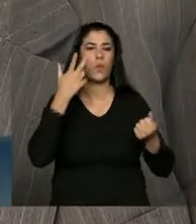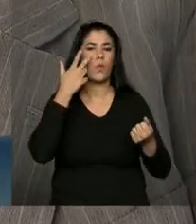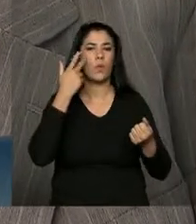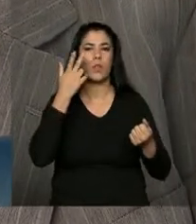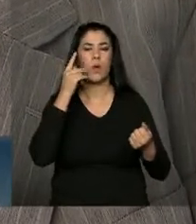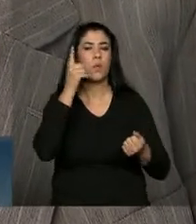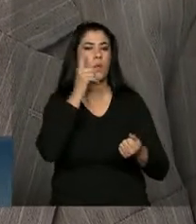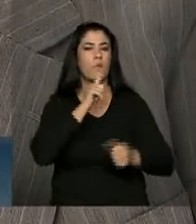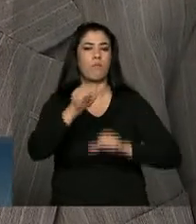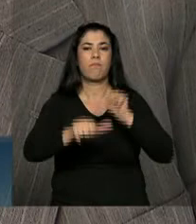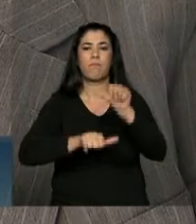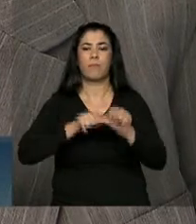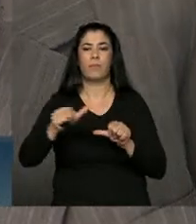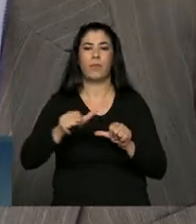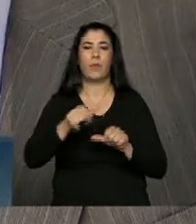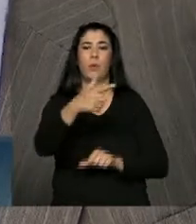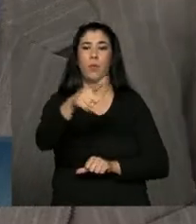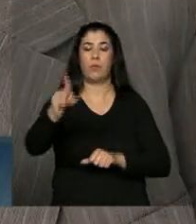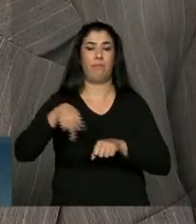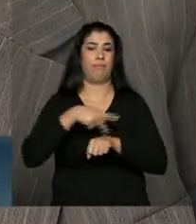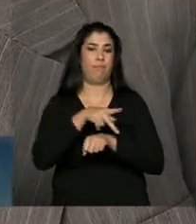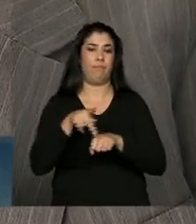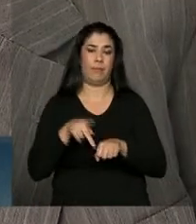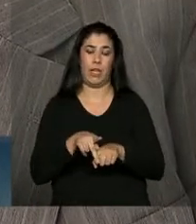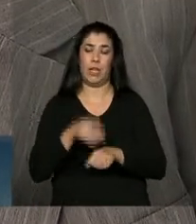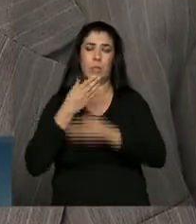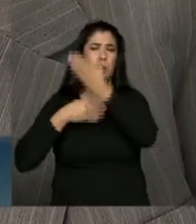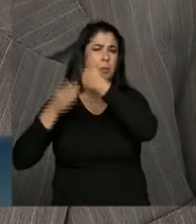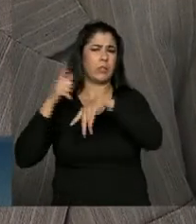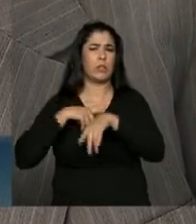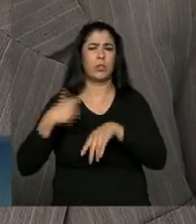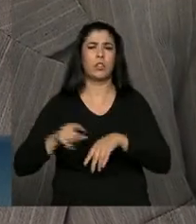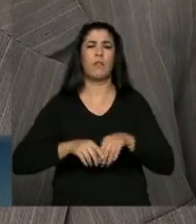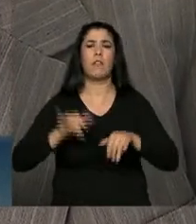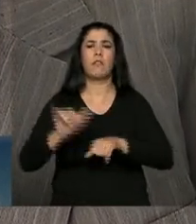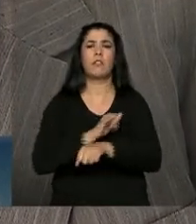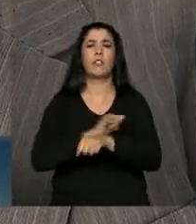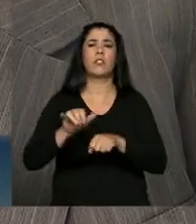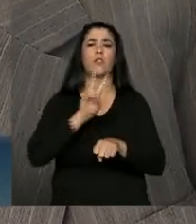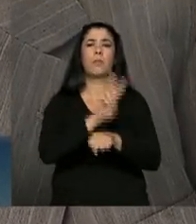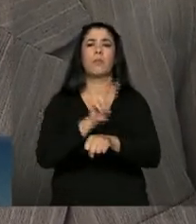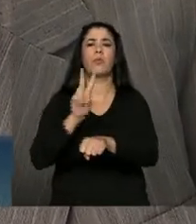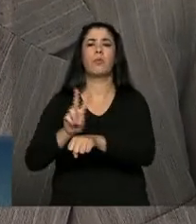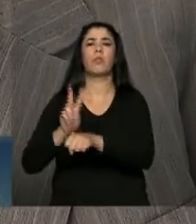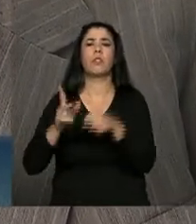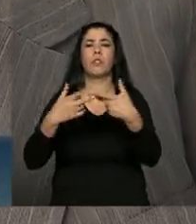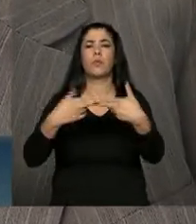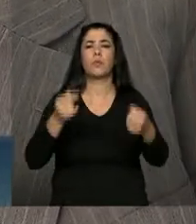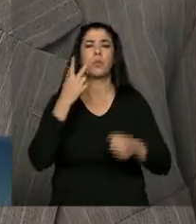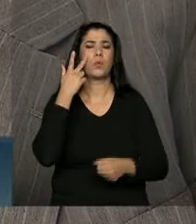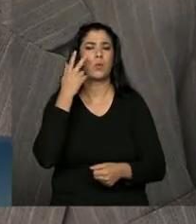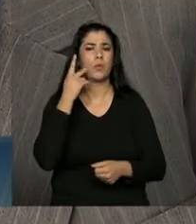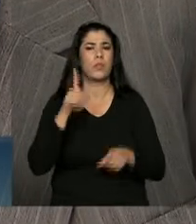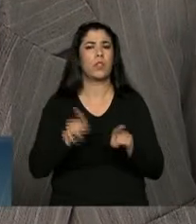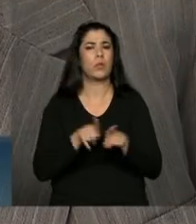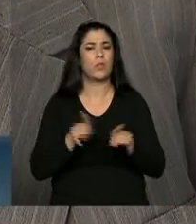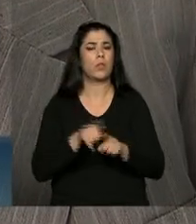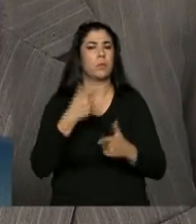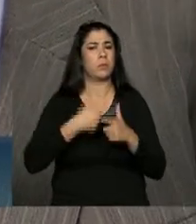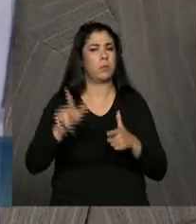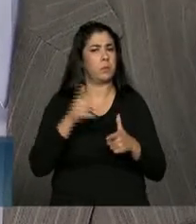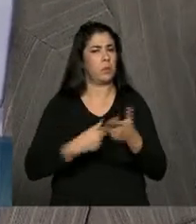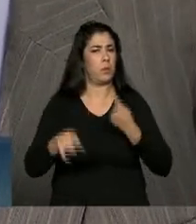renováveis alguns países que não adotaram essa Providência acabaram tendo uma doença